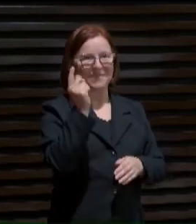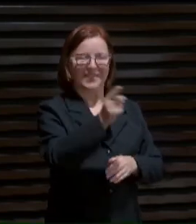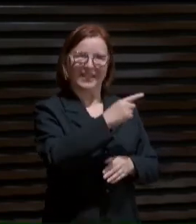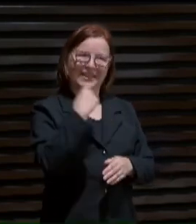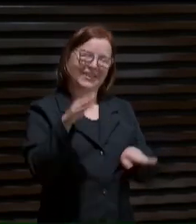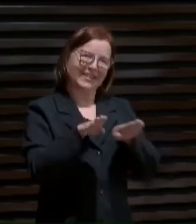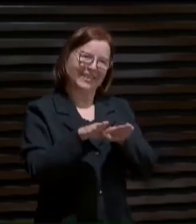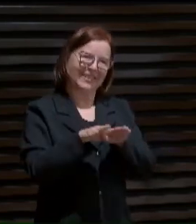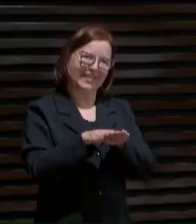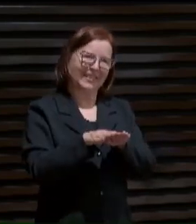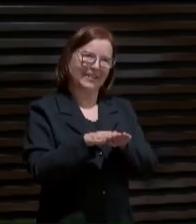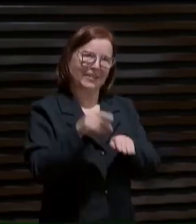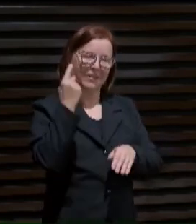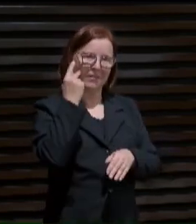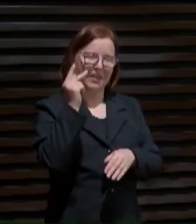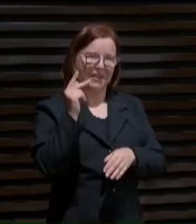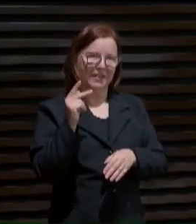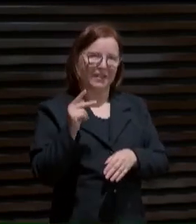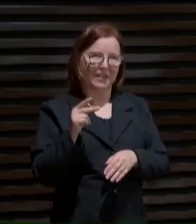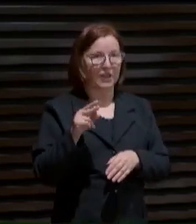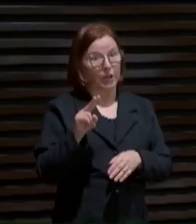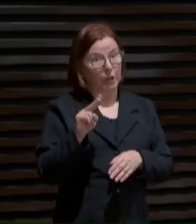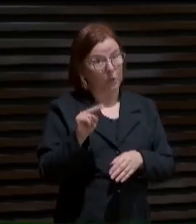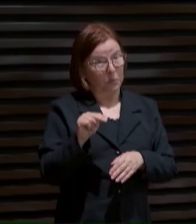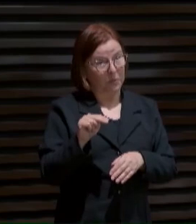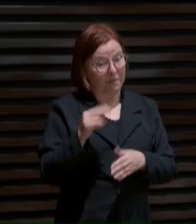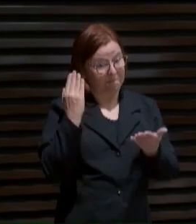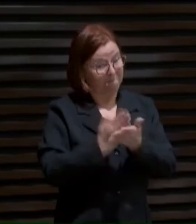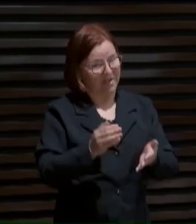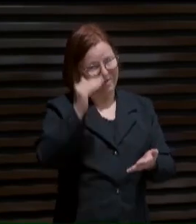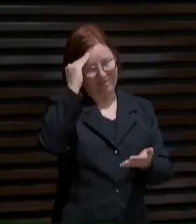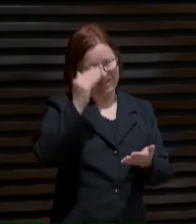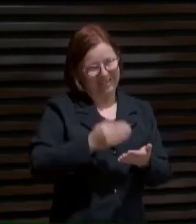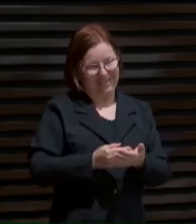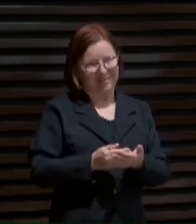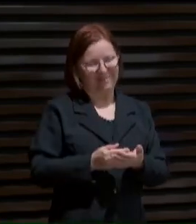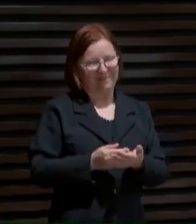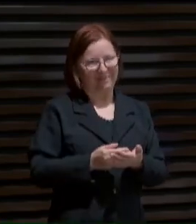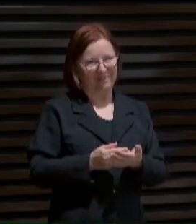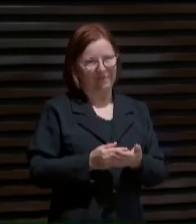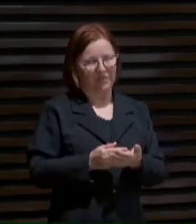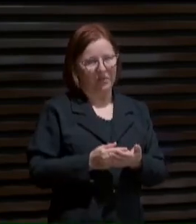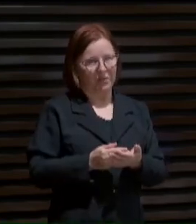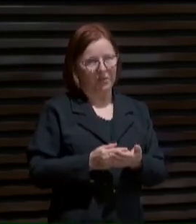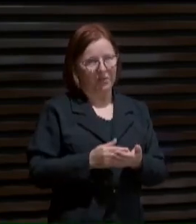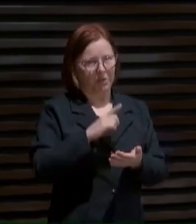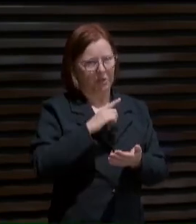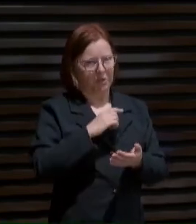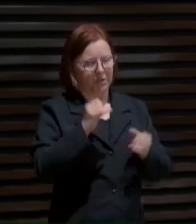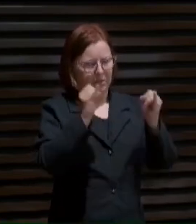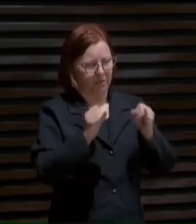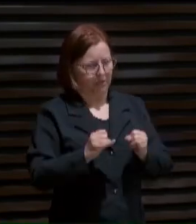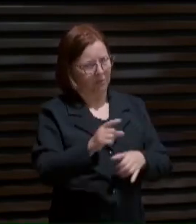para que em tempo algum deixamos de crer e levantemos ídolos em nossas